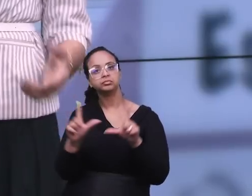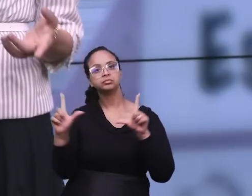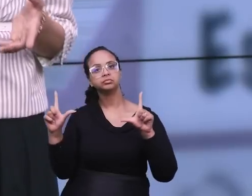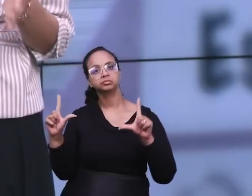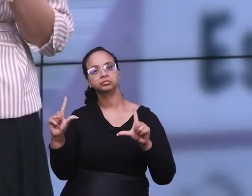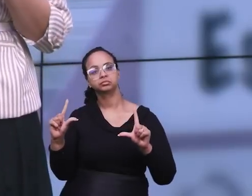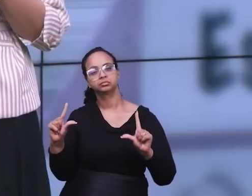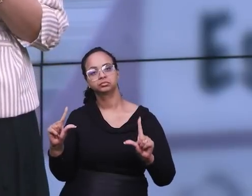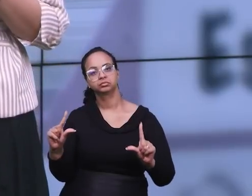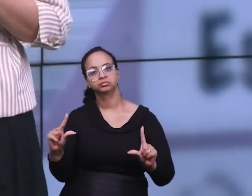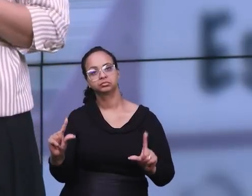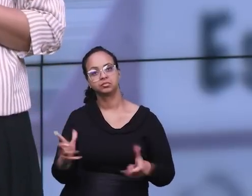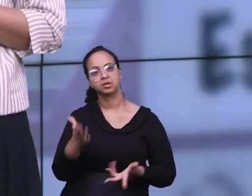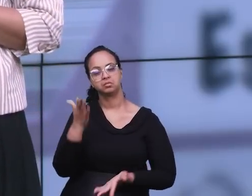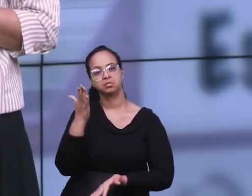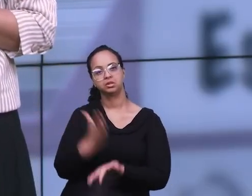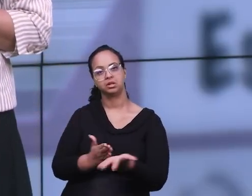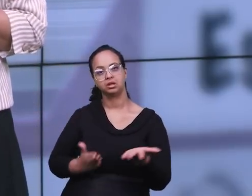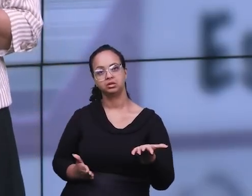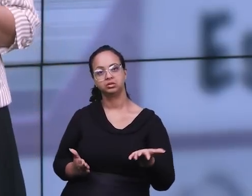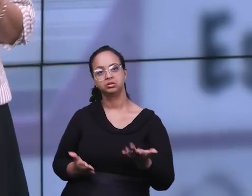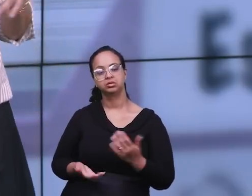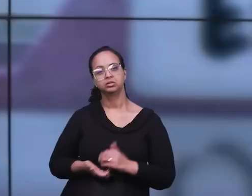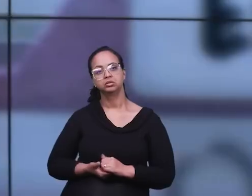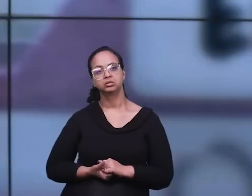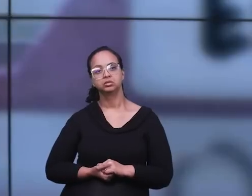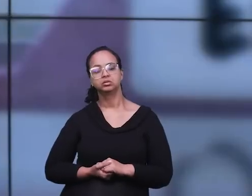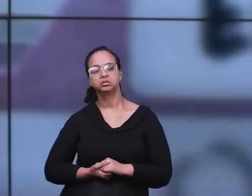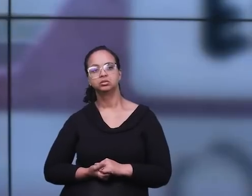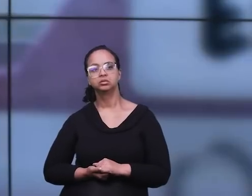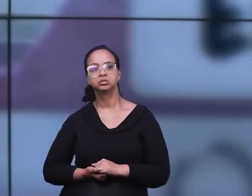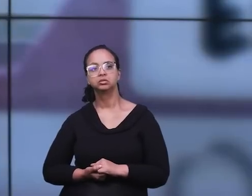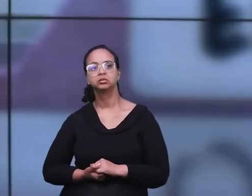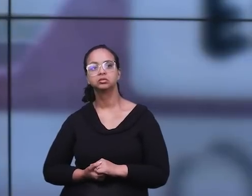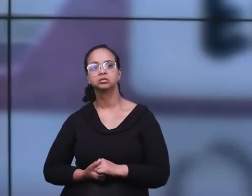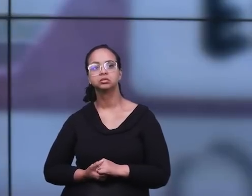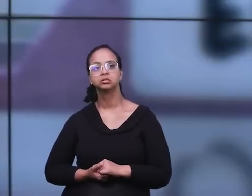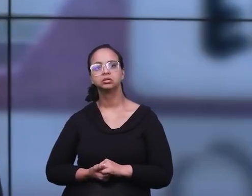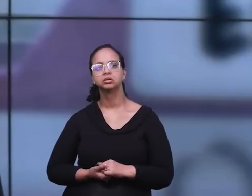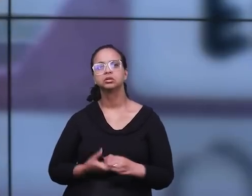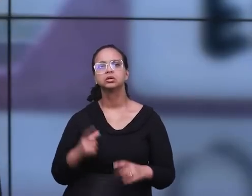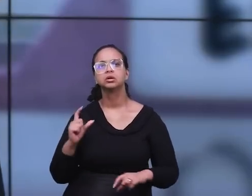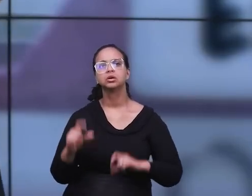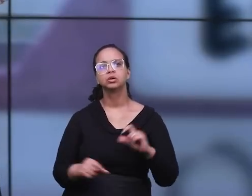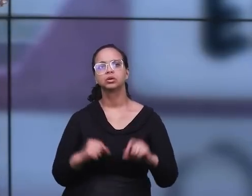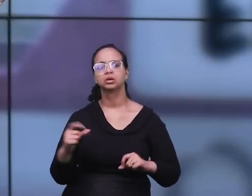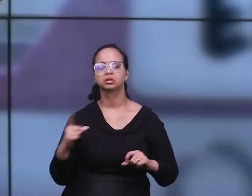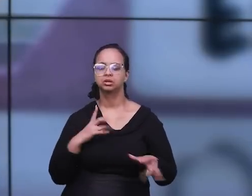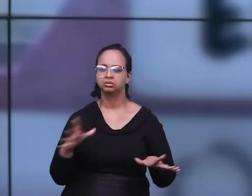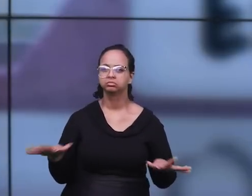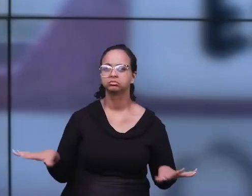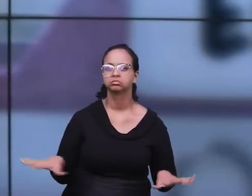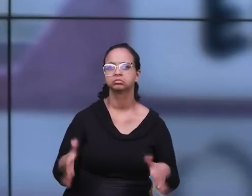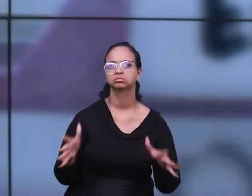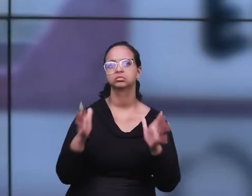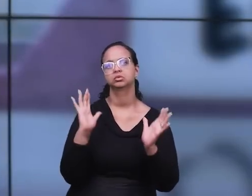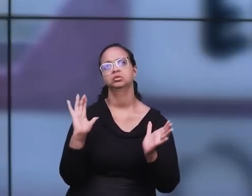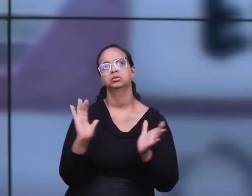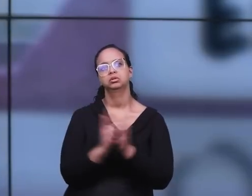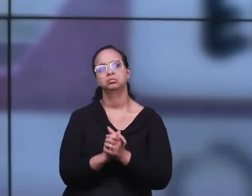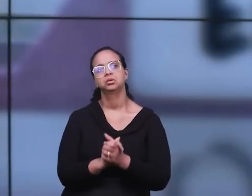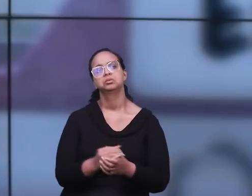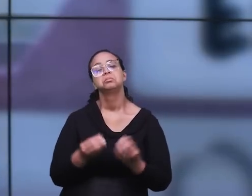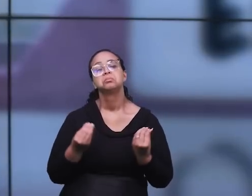divórcios diminui quase pela metade. Irmãos, afinal, o que motiva o nosso casamento?